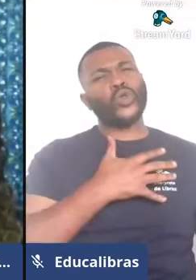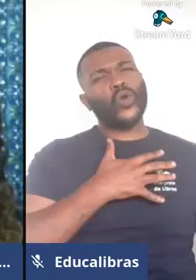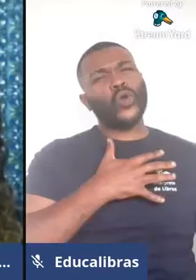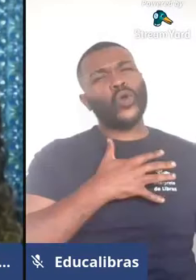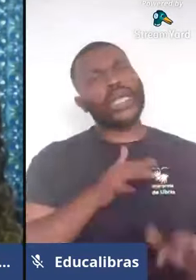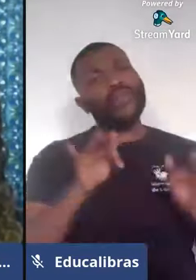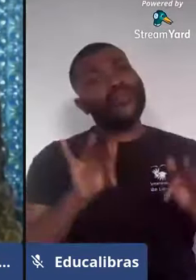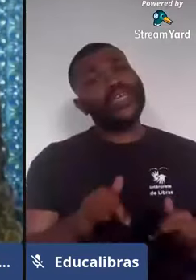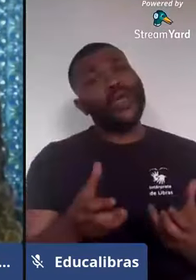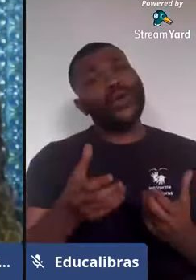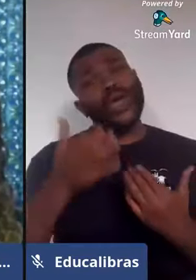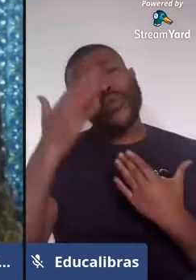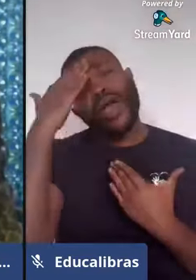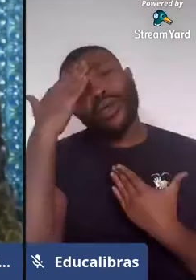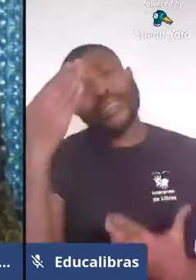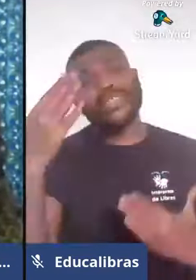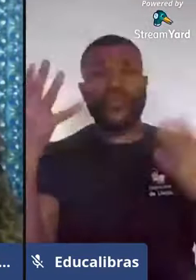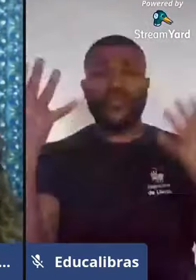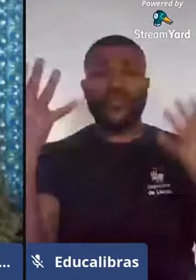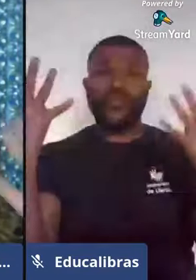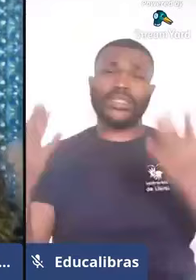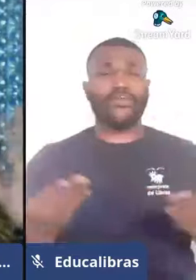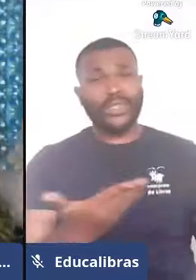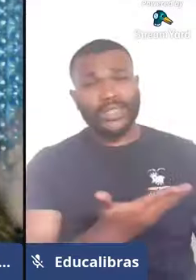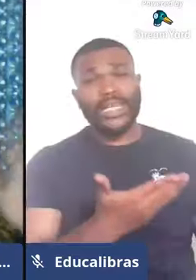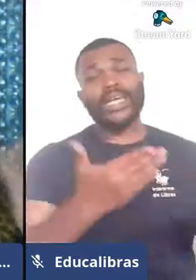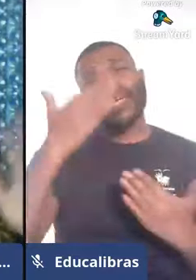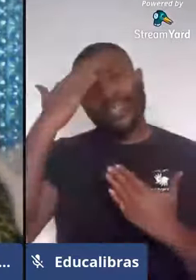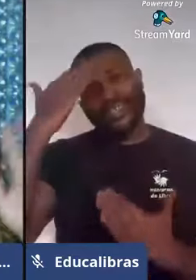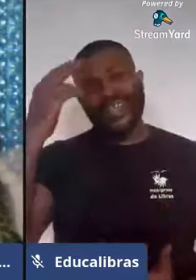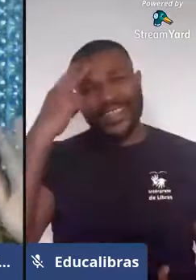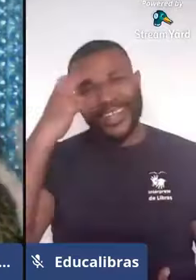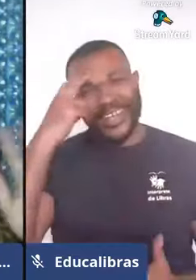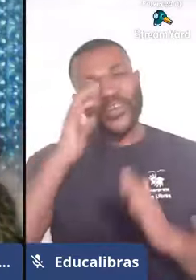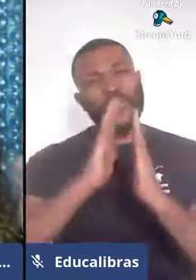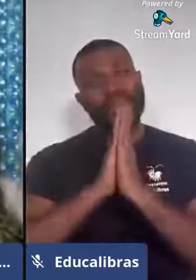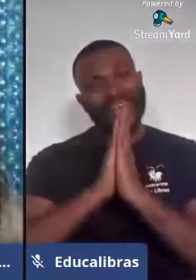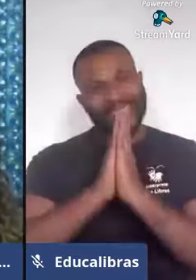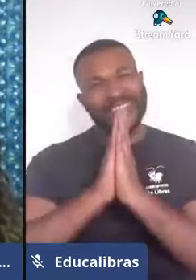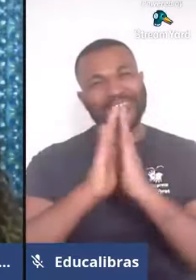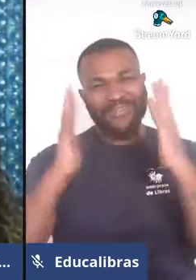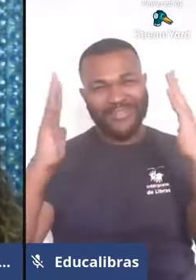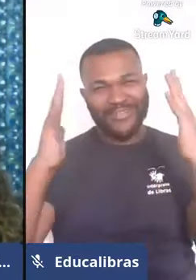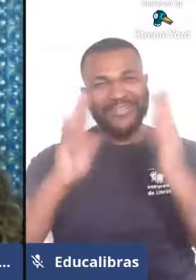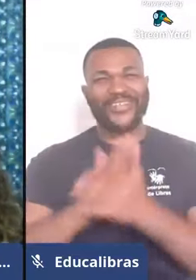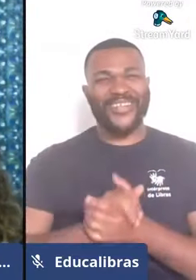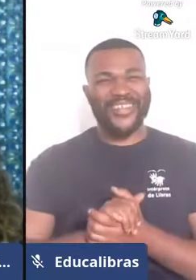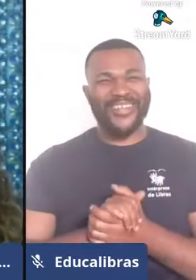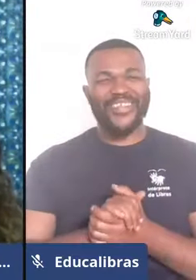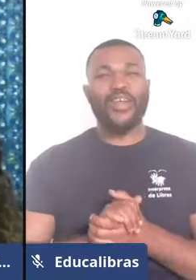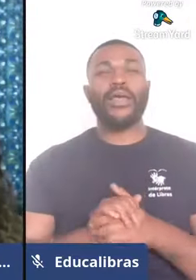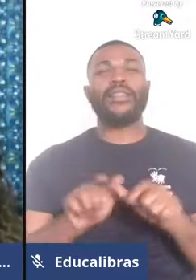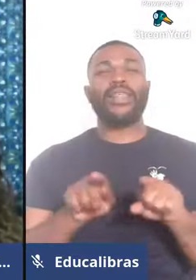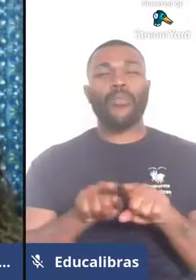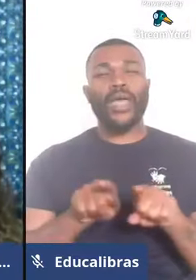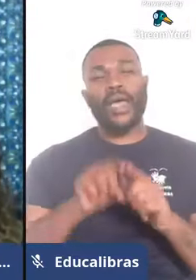só agradecer, parabenizar vocês, agradecer o Adriano, obrigado, palmas para o Adriano. Obrigada,